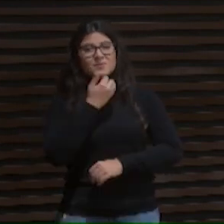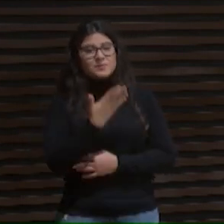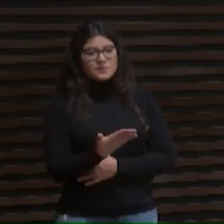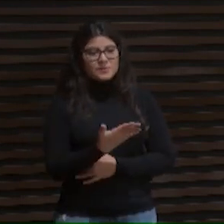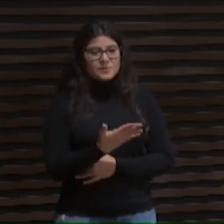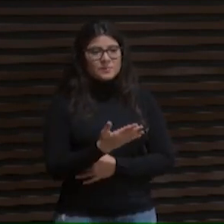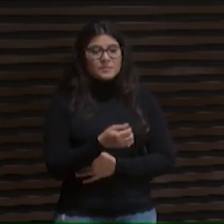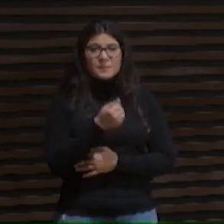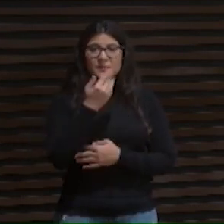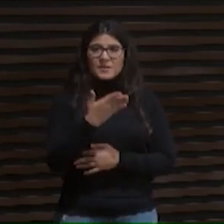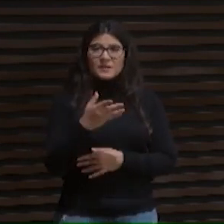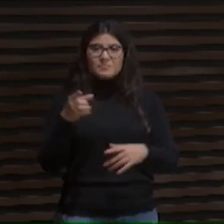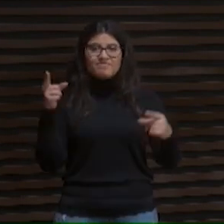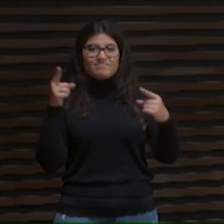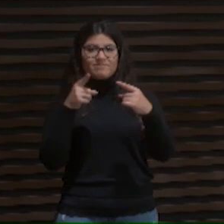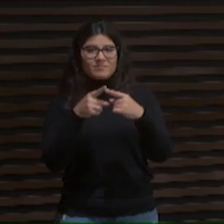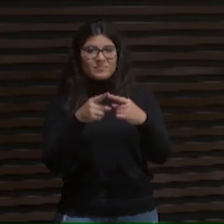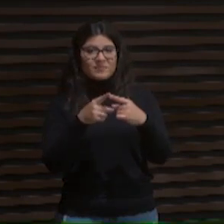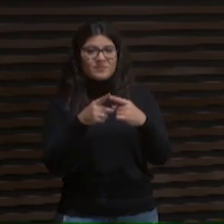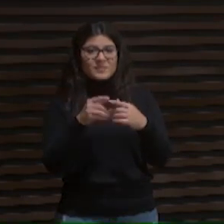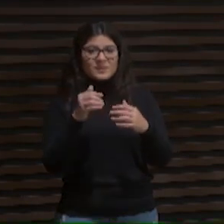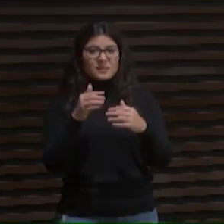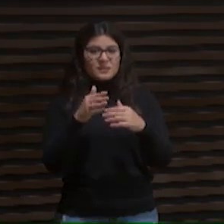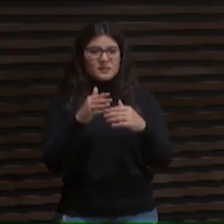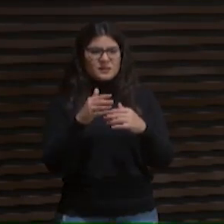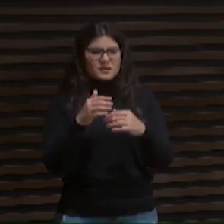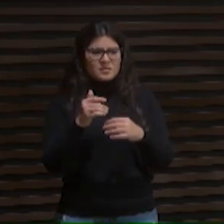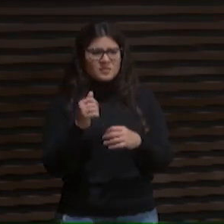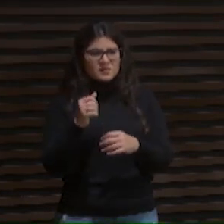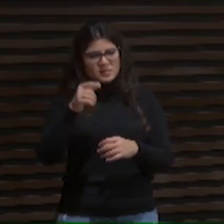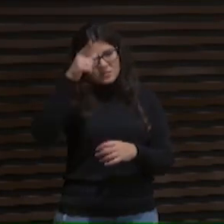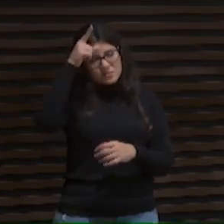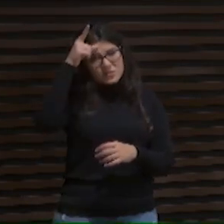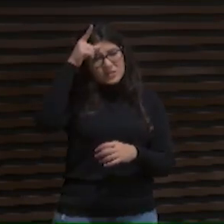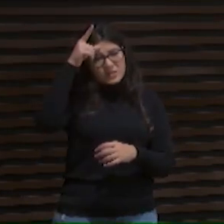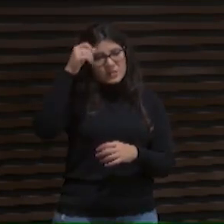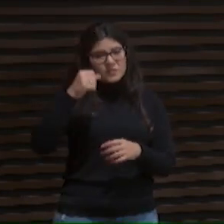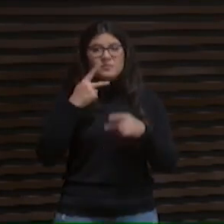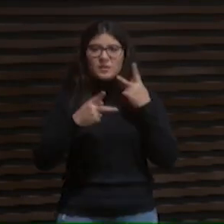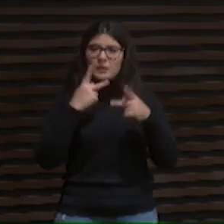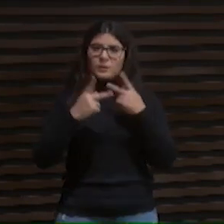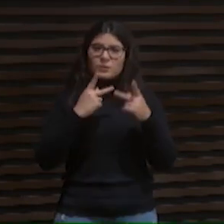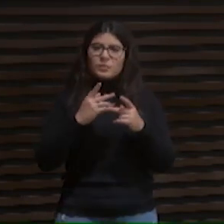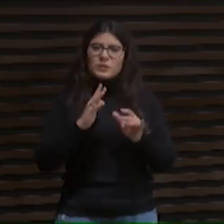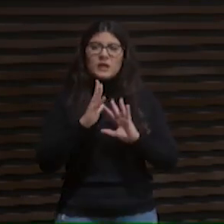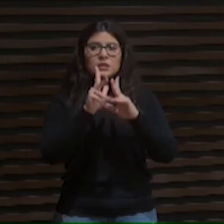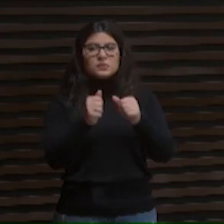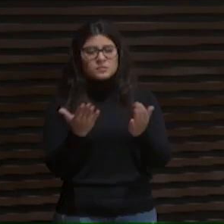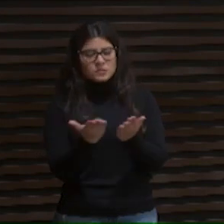muito bem pontuado na reforma por Lutero. Cabe a todos os crentes